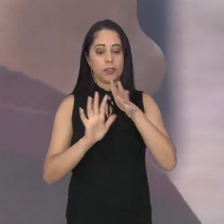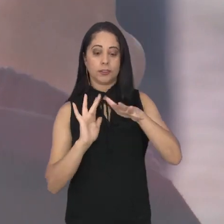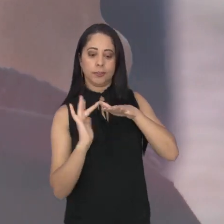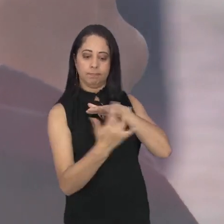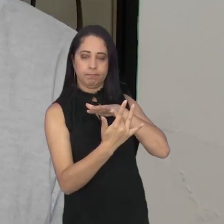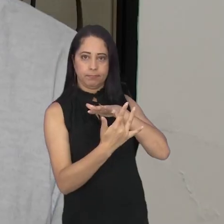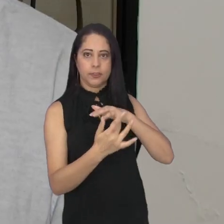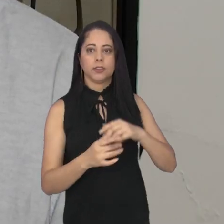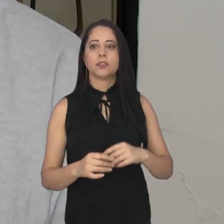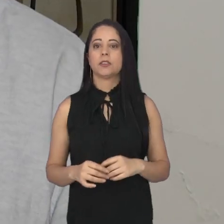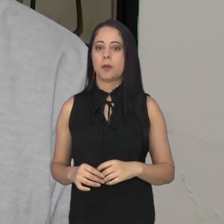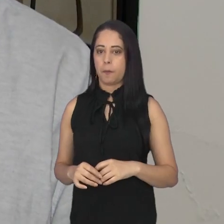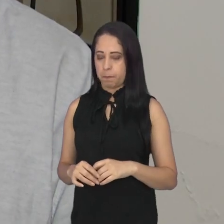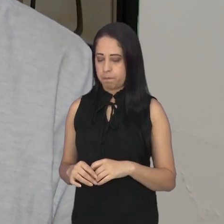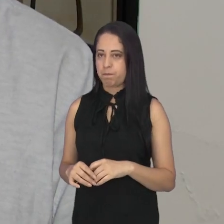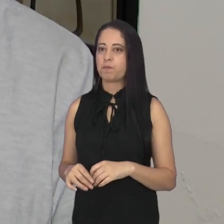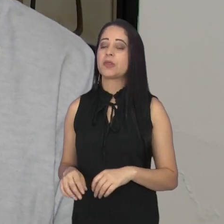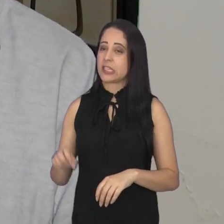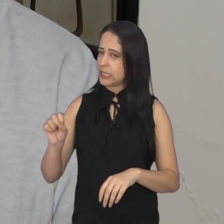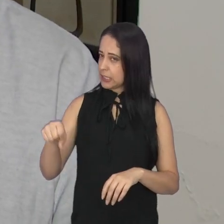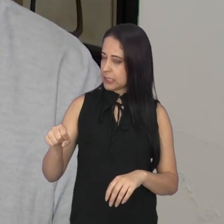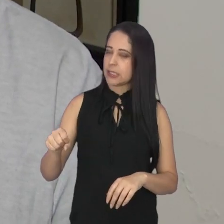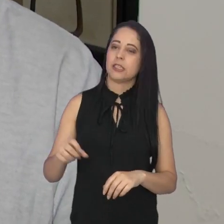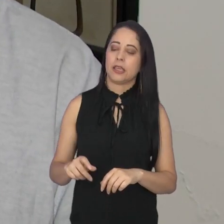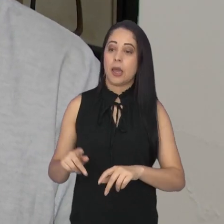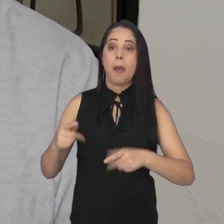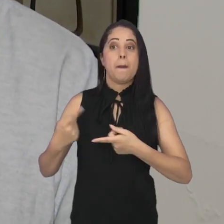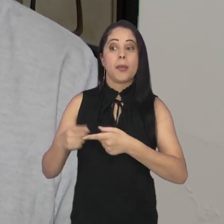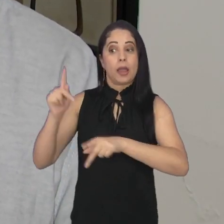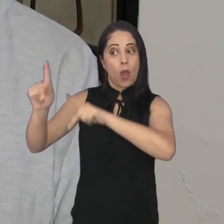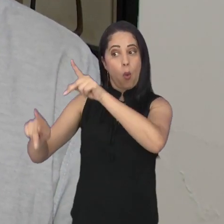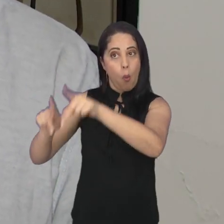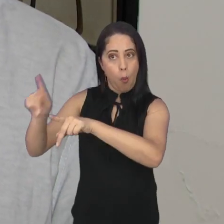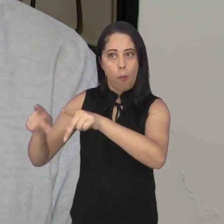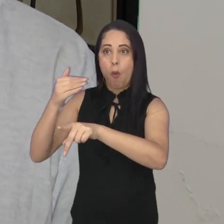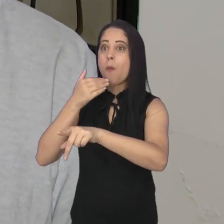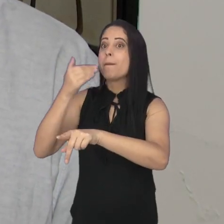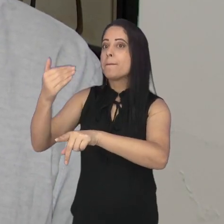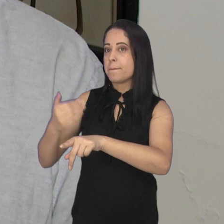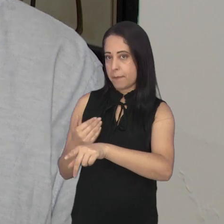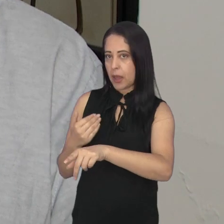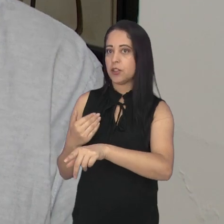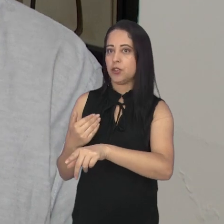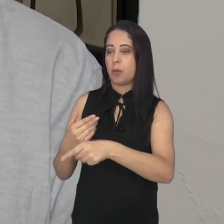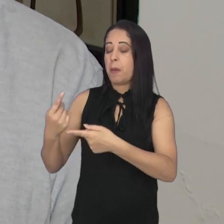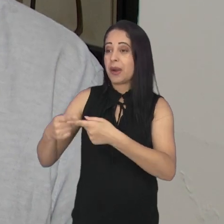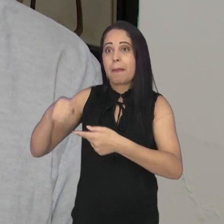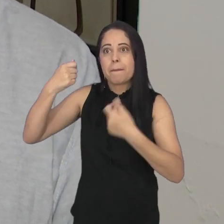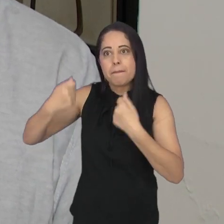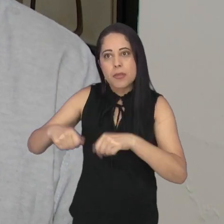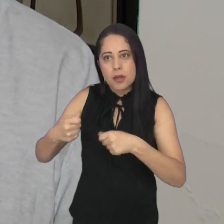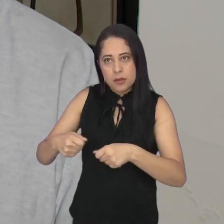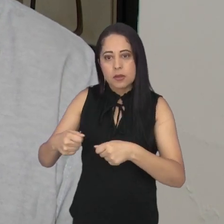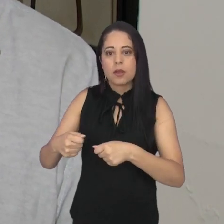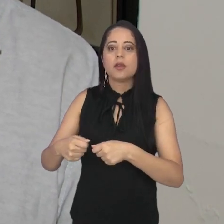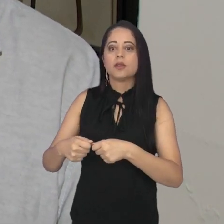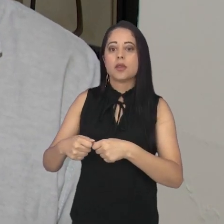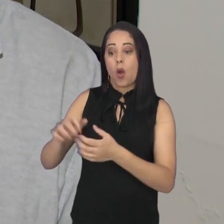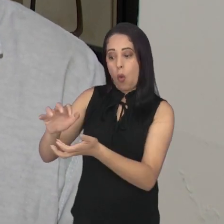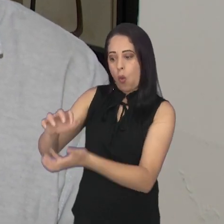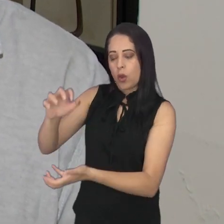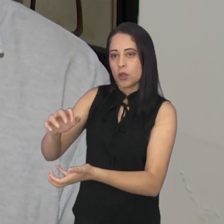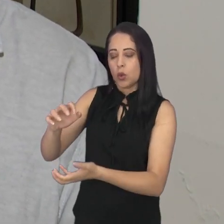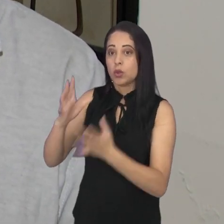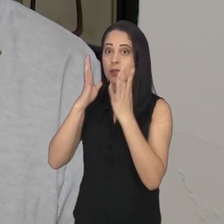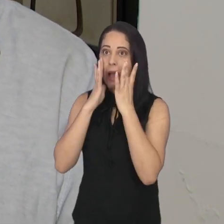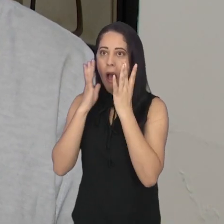nas redes. Então a gente veio através da própria população, né, essa demanda, né, dessa necessidade para